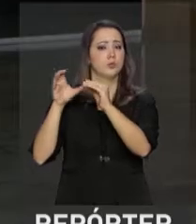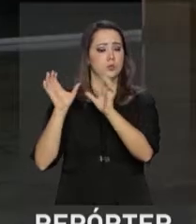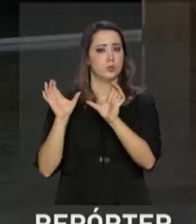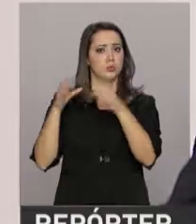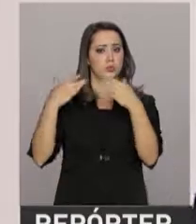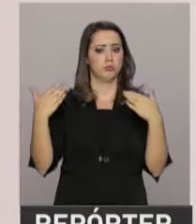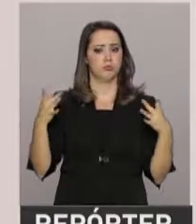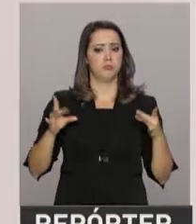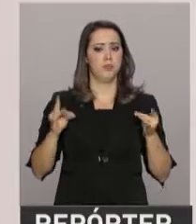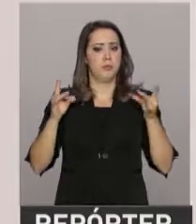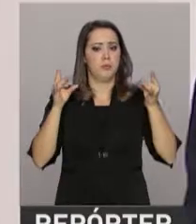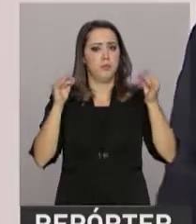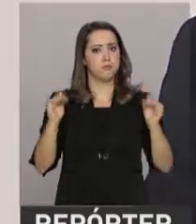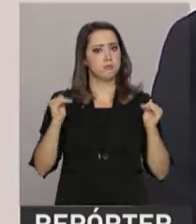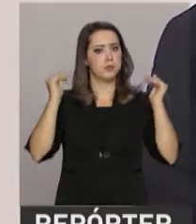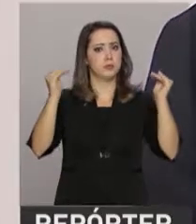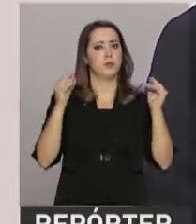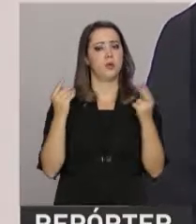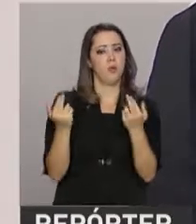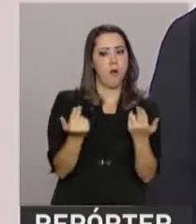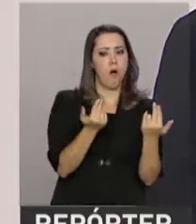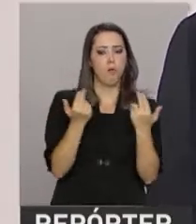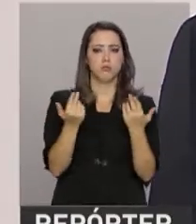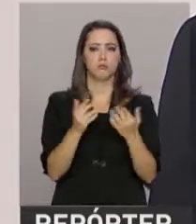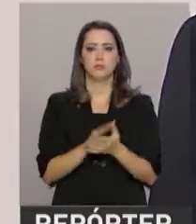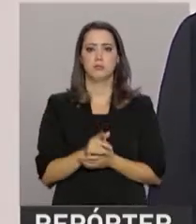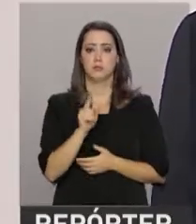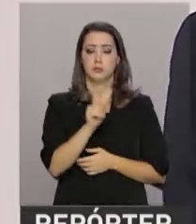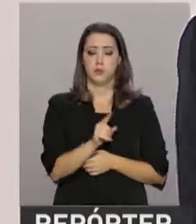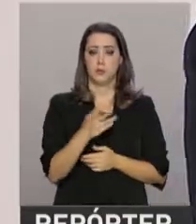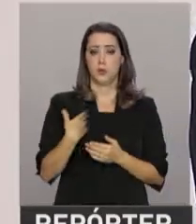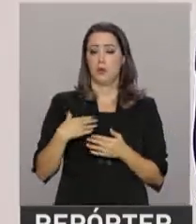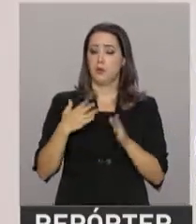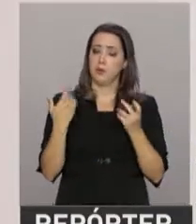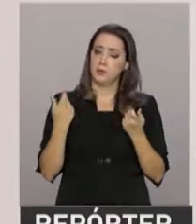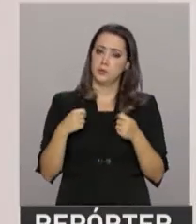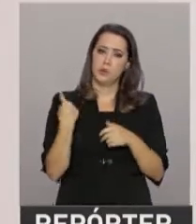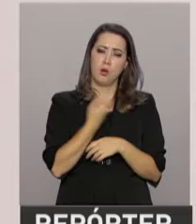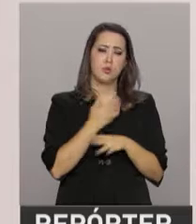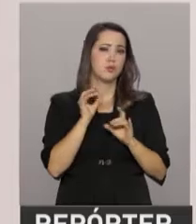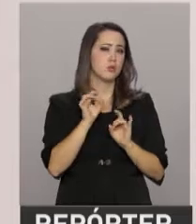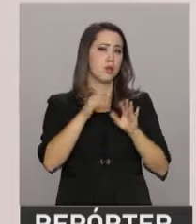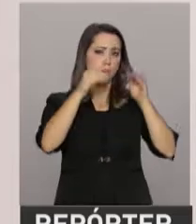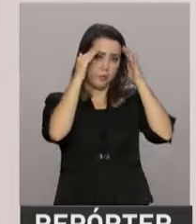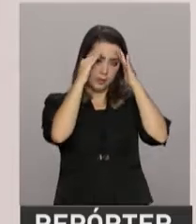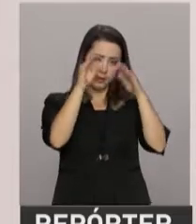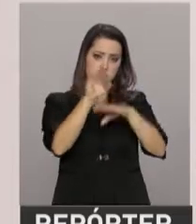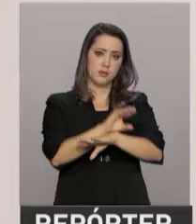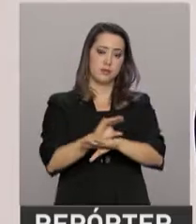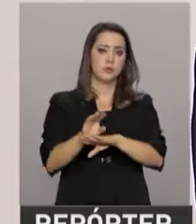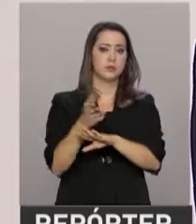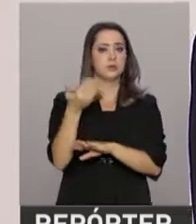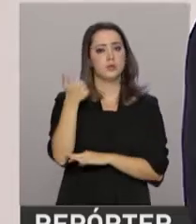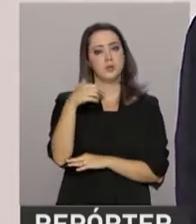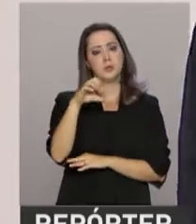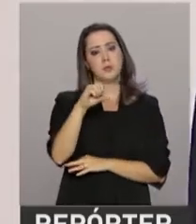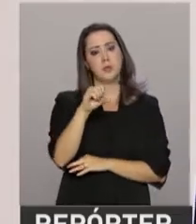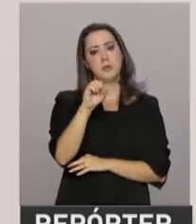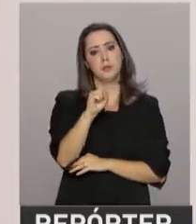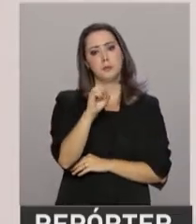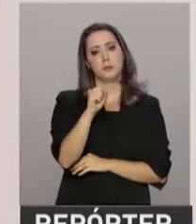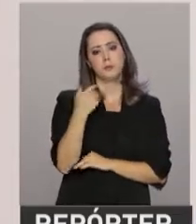carreira não se faz mais do que cumprir o preceito constitucional vocês sabem que até 1988 a regra da igualdade